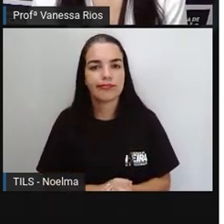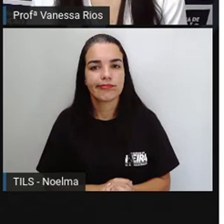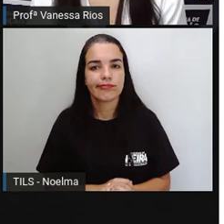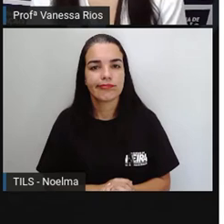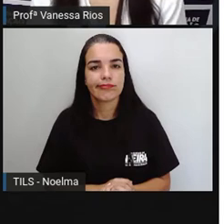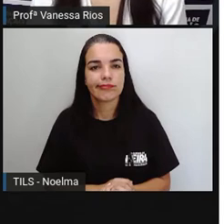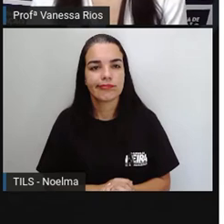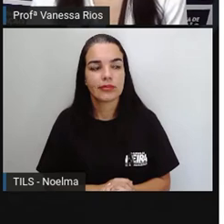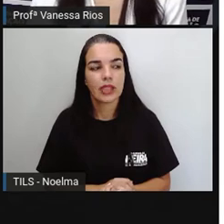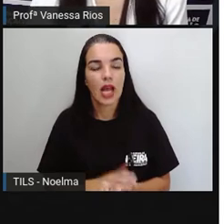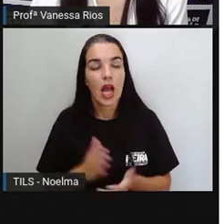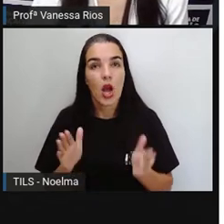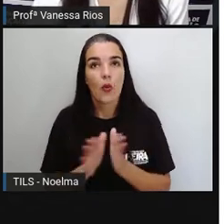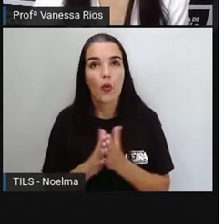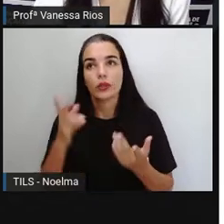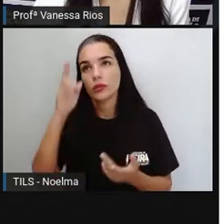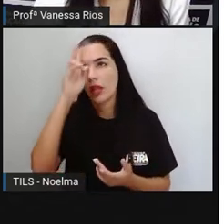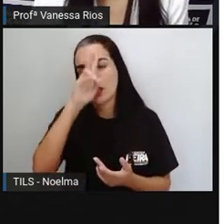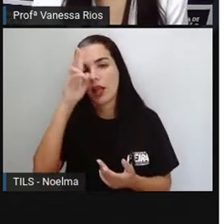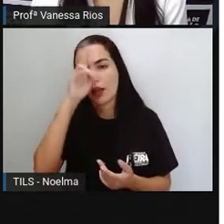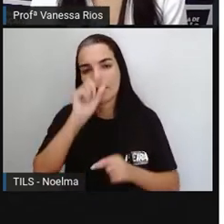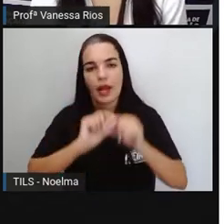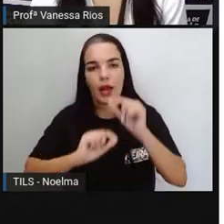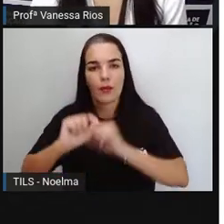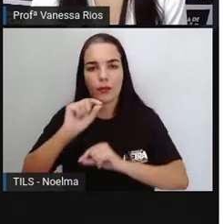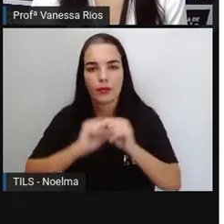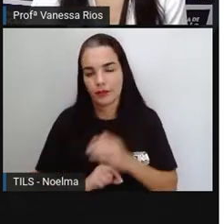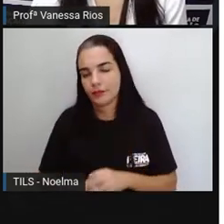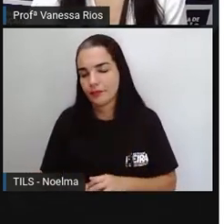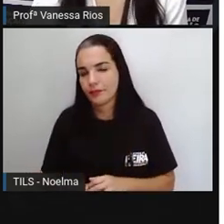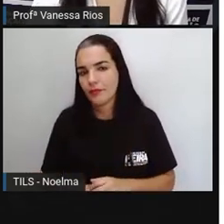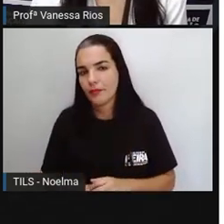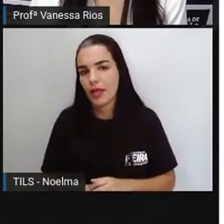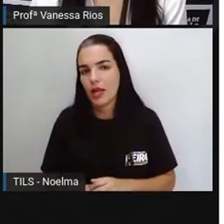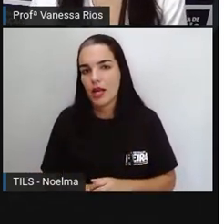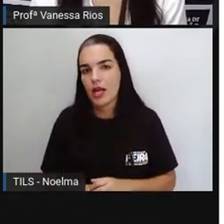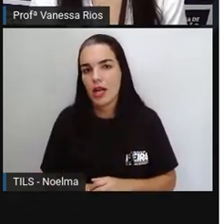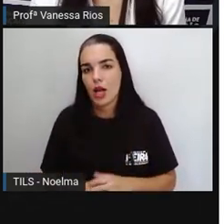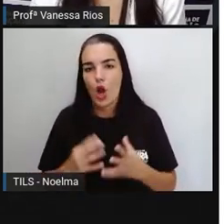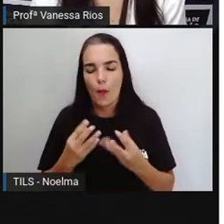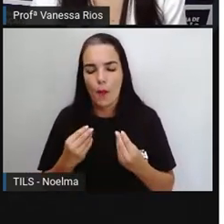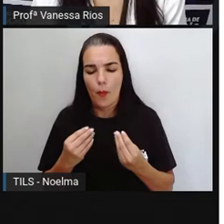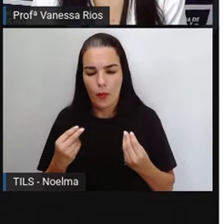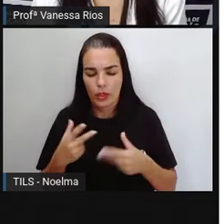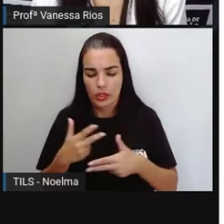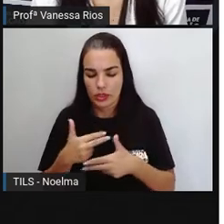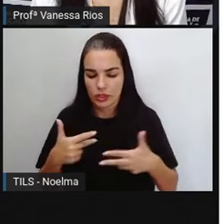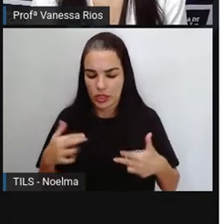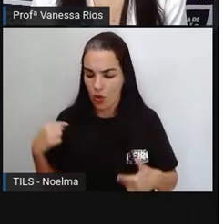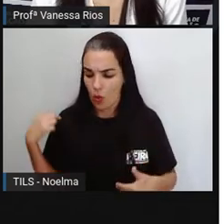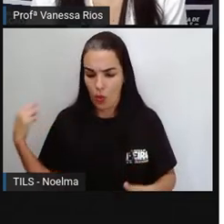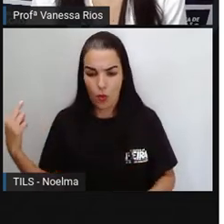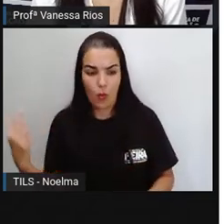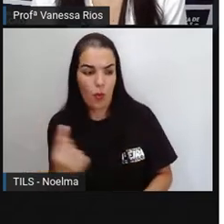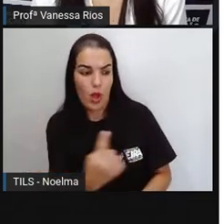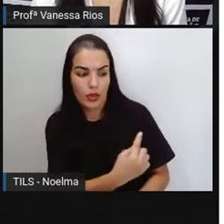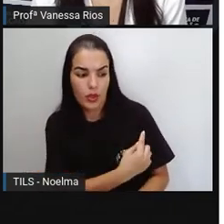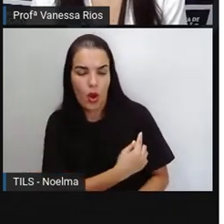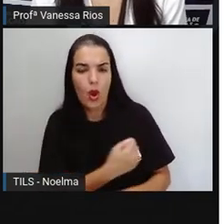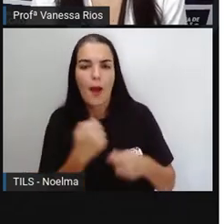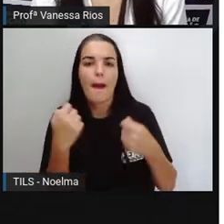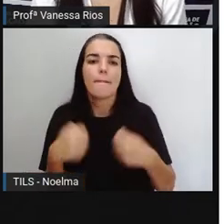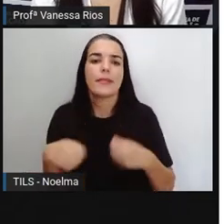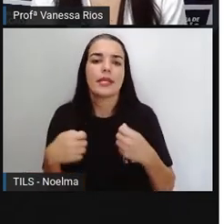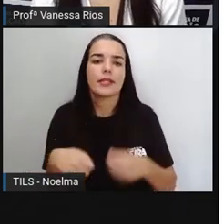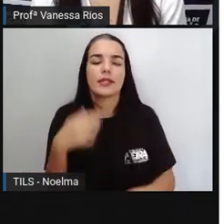E aí, quando a gente lembra dos materiais, dos diversos materiais que estão ao nosso redor, a gente precisa